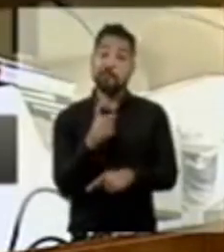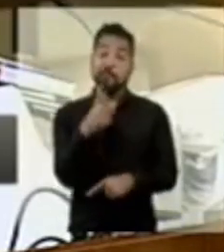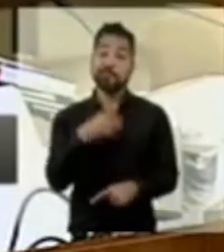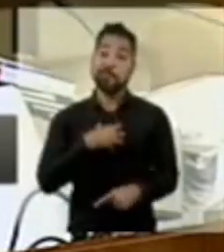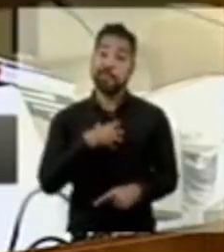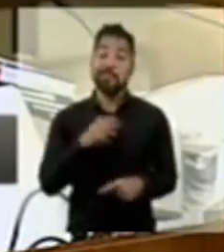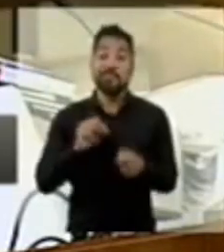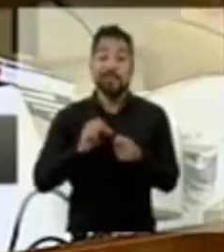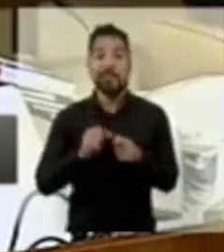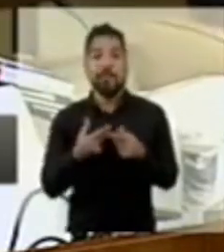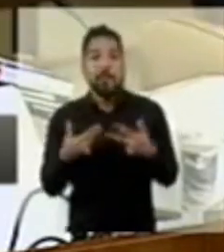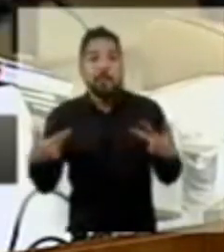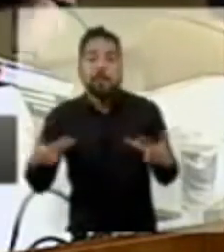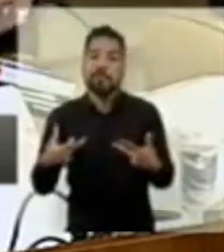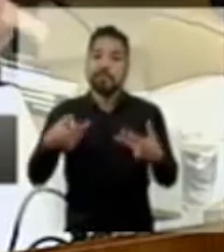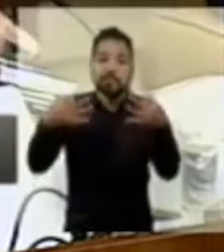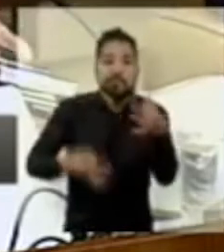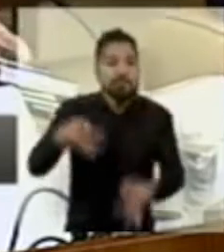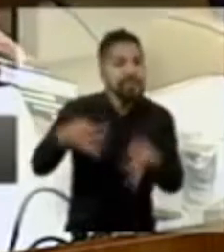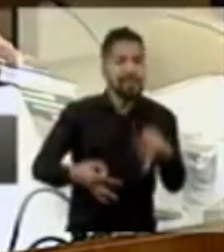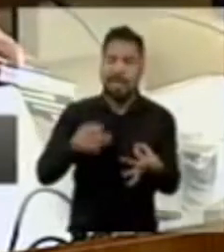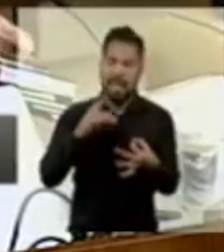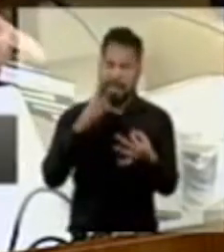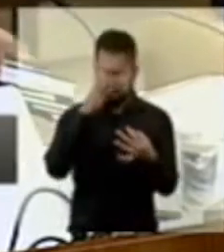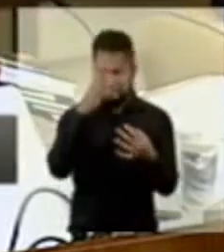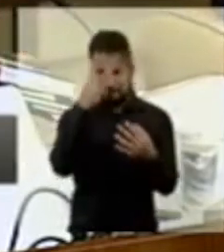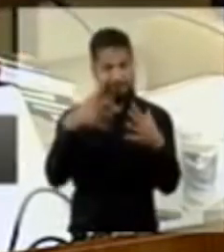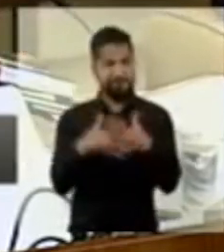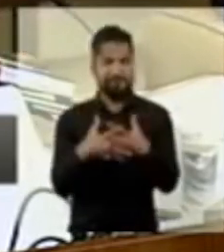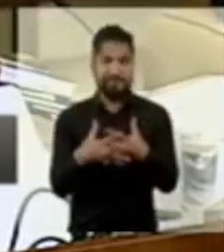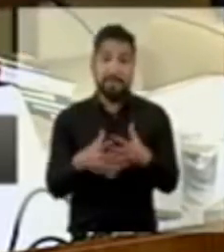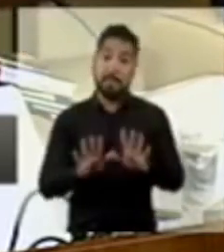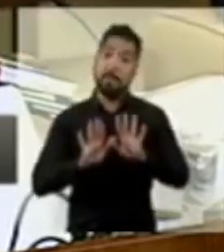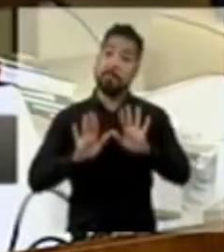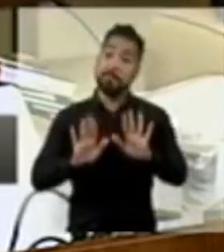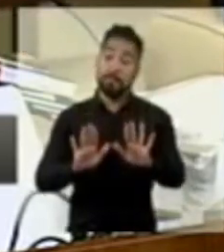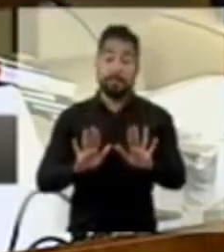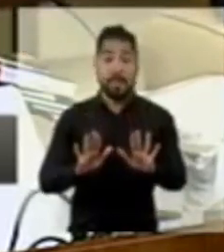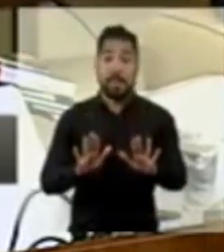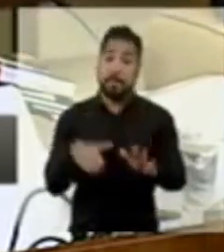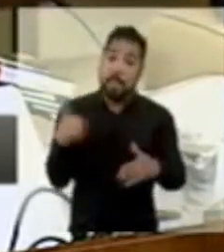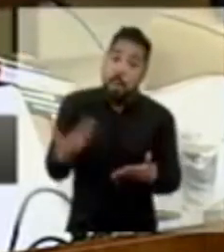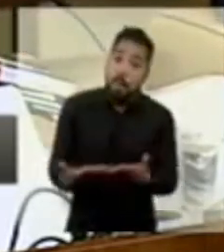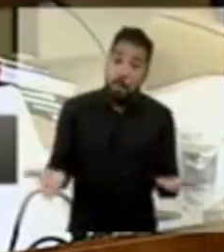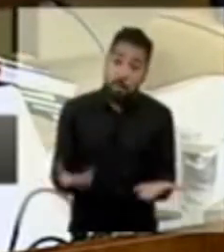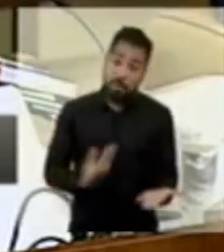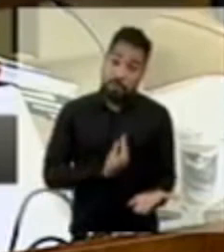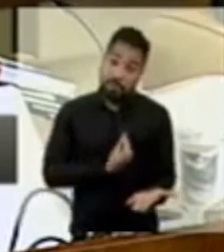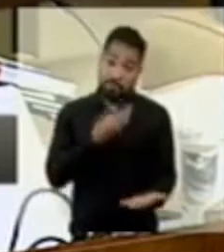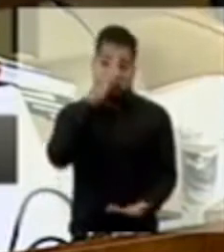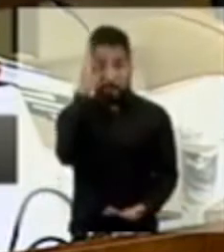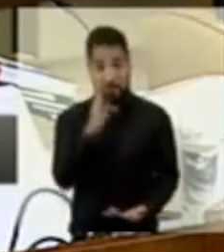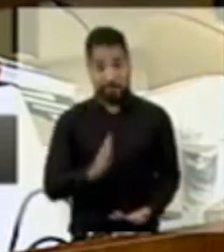alguma medida de justiça o que é uma distorção porém é o que a acontece